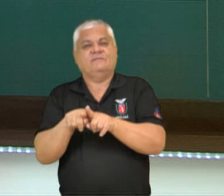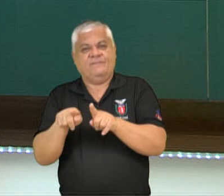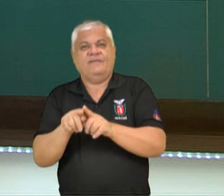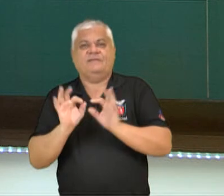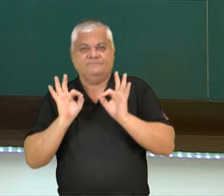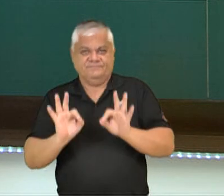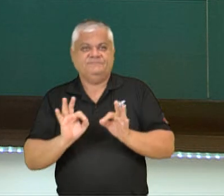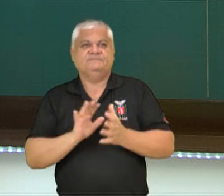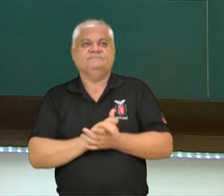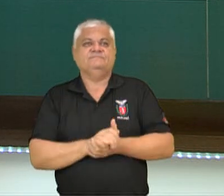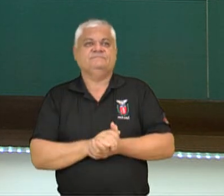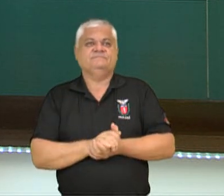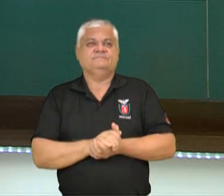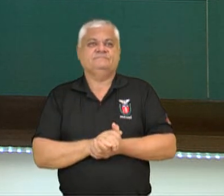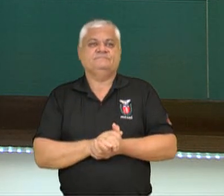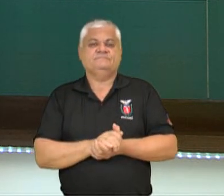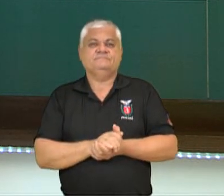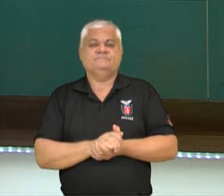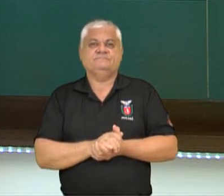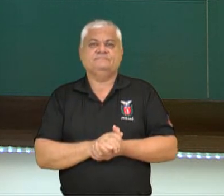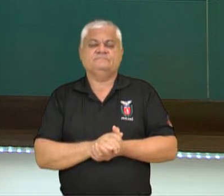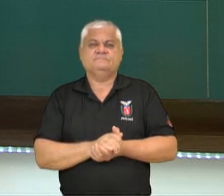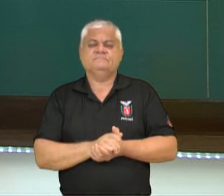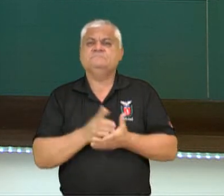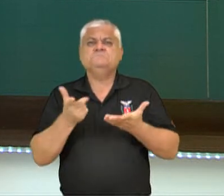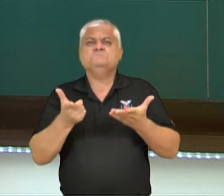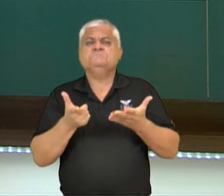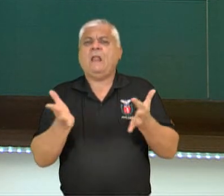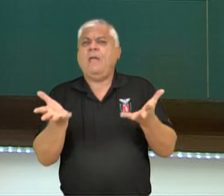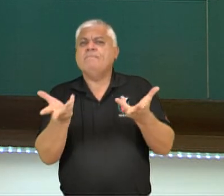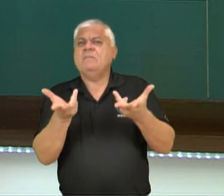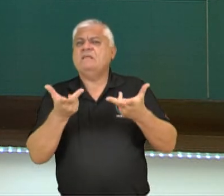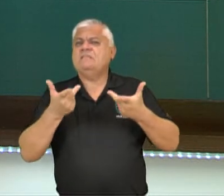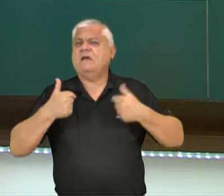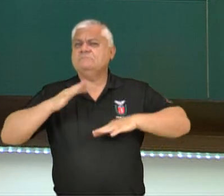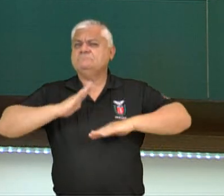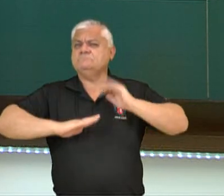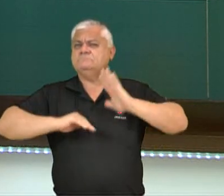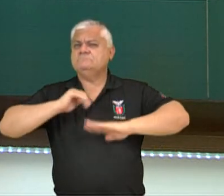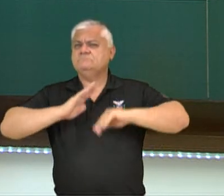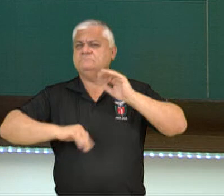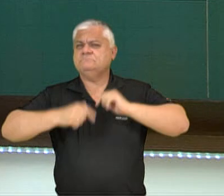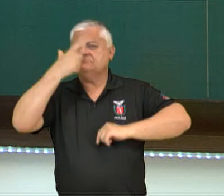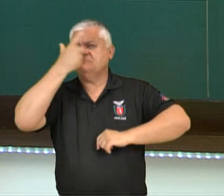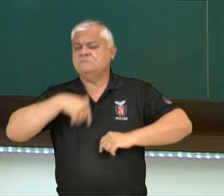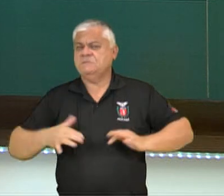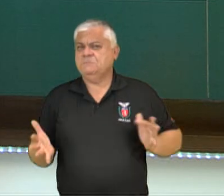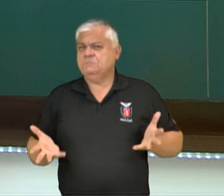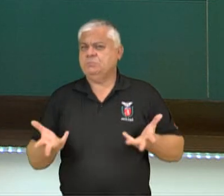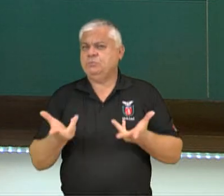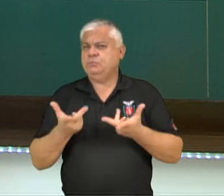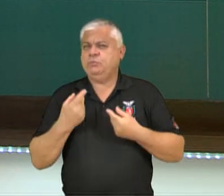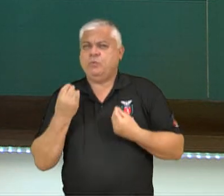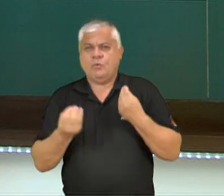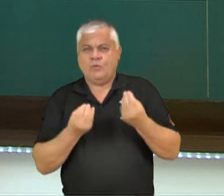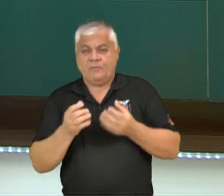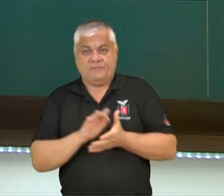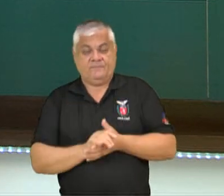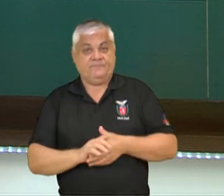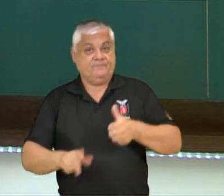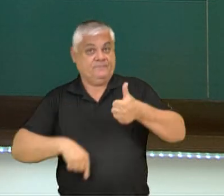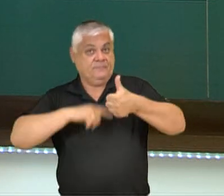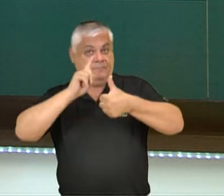é obrigatório. Quais são as habilidades que os esportistas têm que ter, né? Que os orientistas têm?